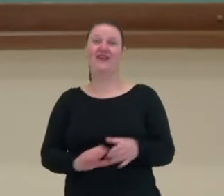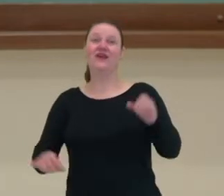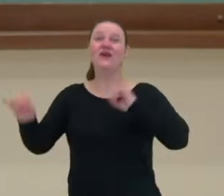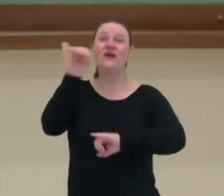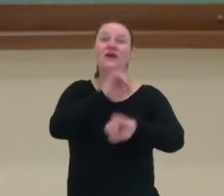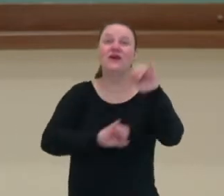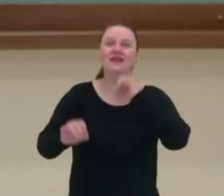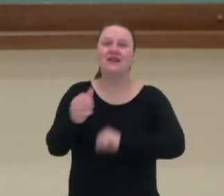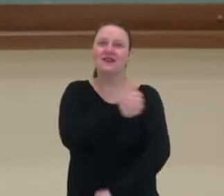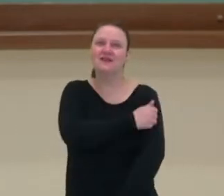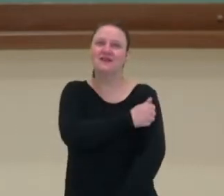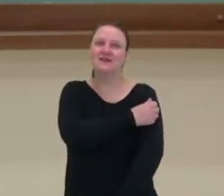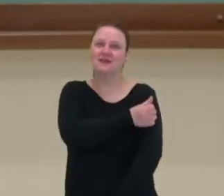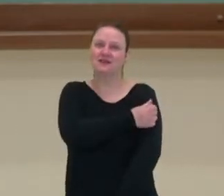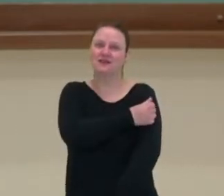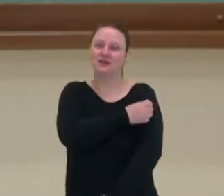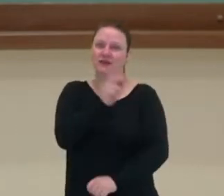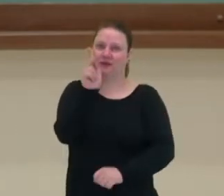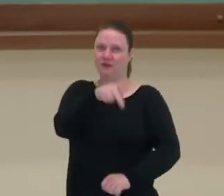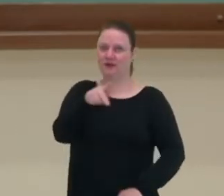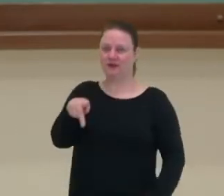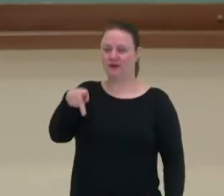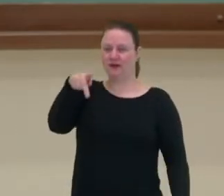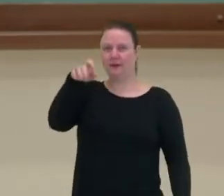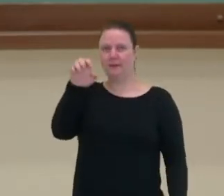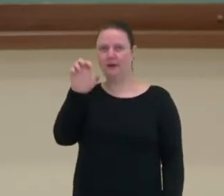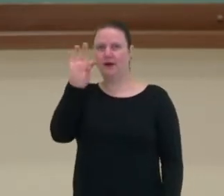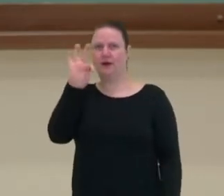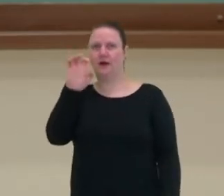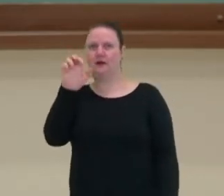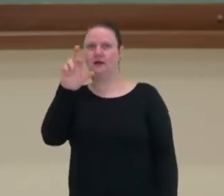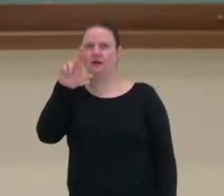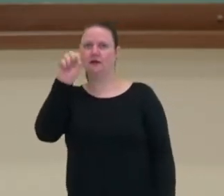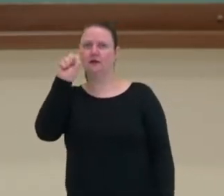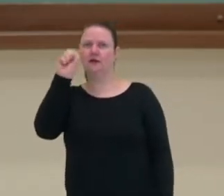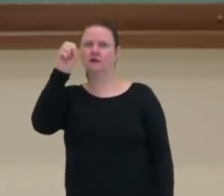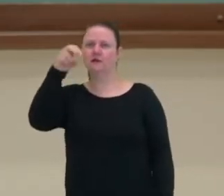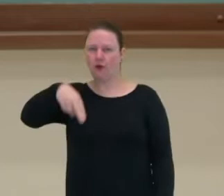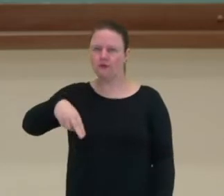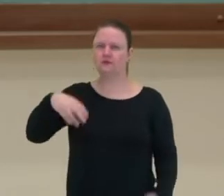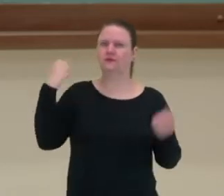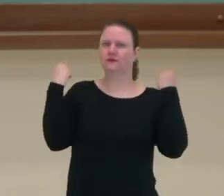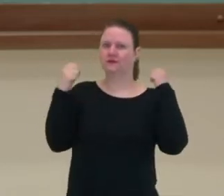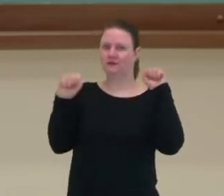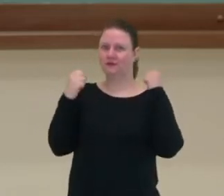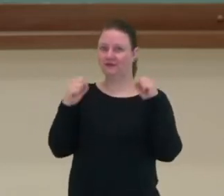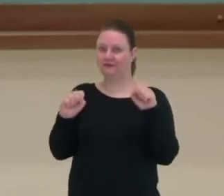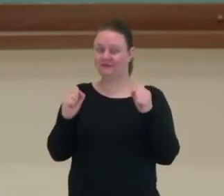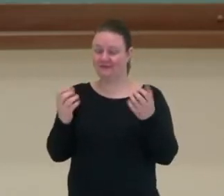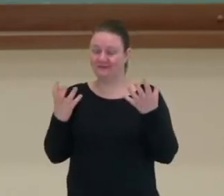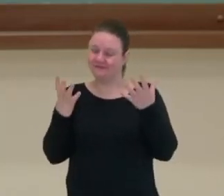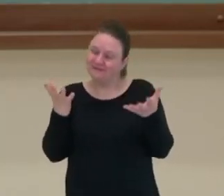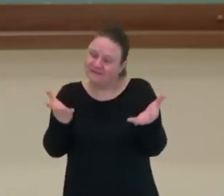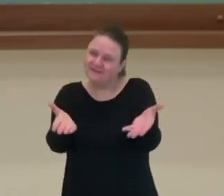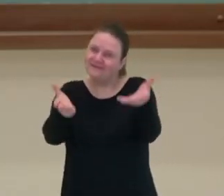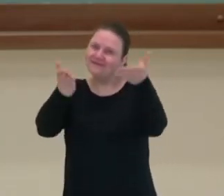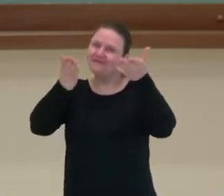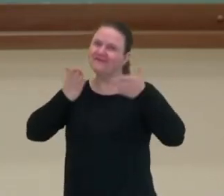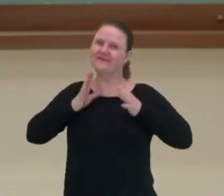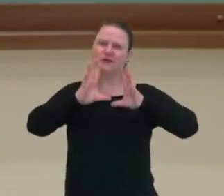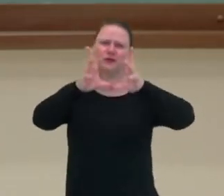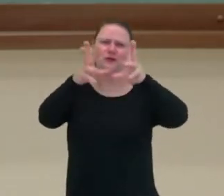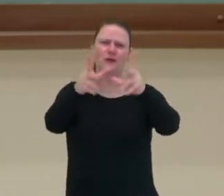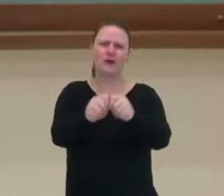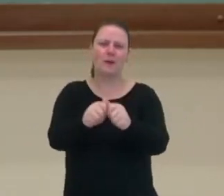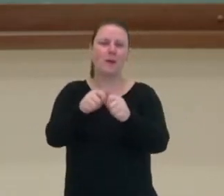Olá, pessoal do sexto ano. Eu sou o professor Peterson, da disciplina de Educação Física, e quero convidar vocês para